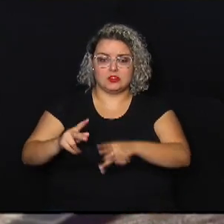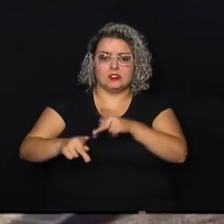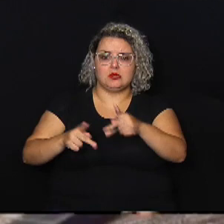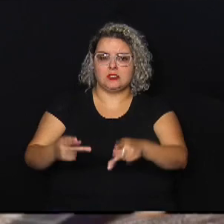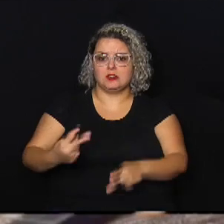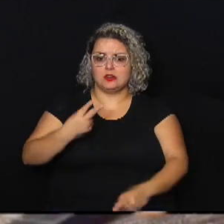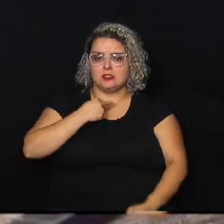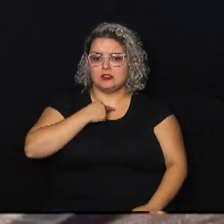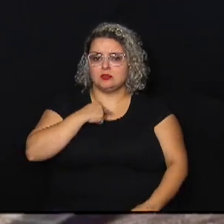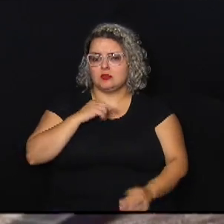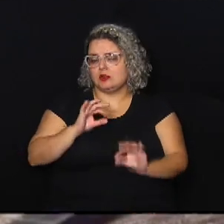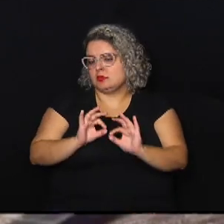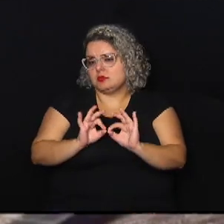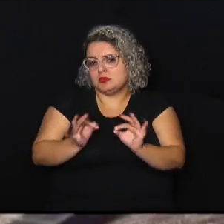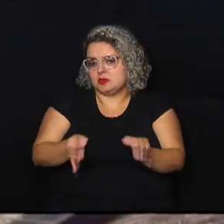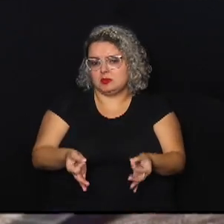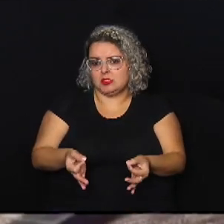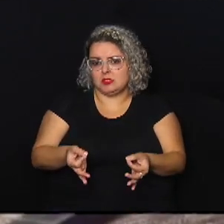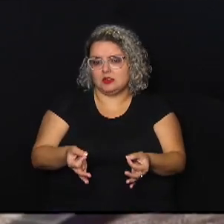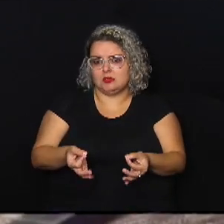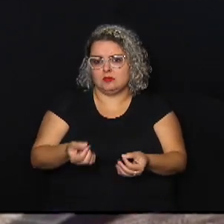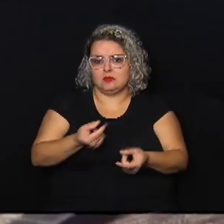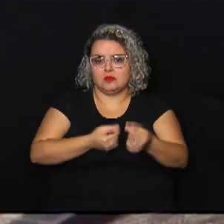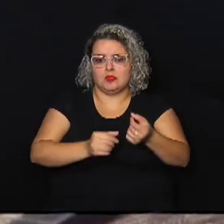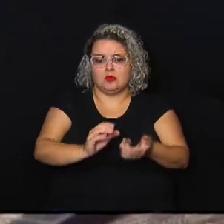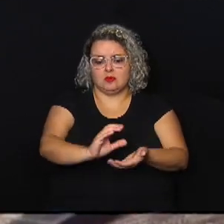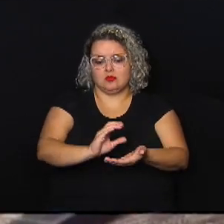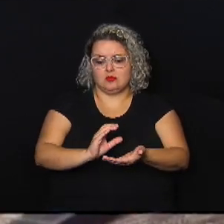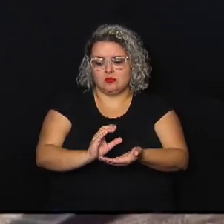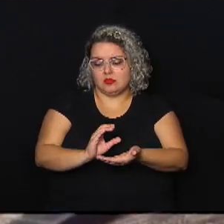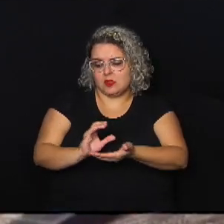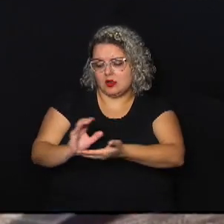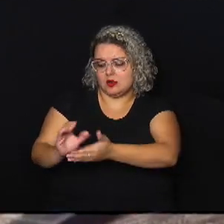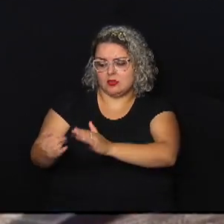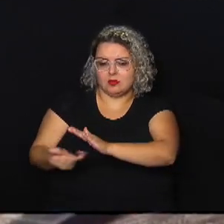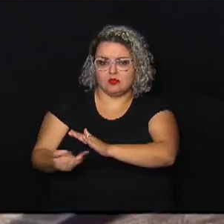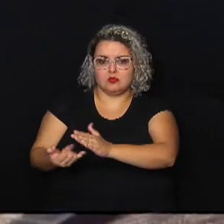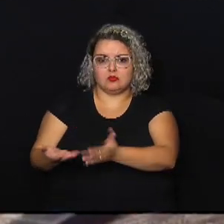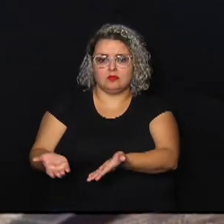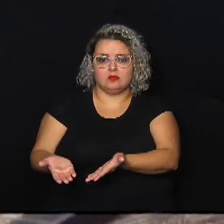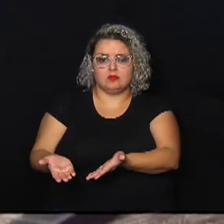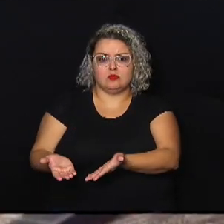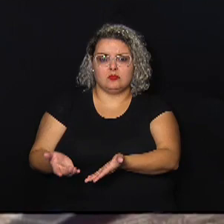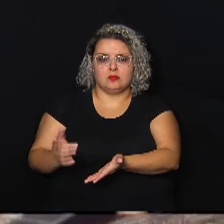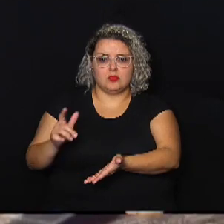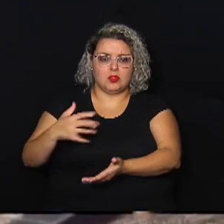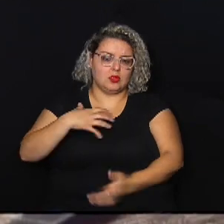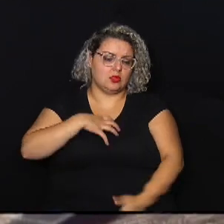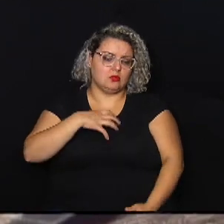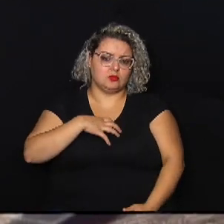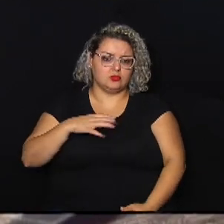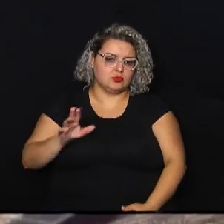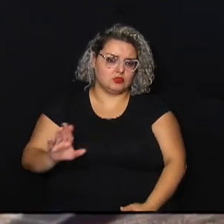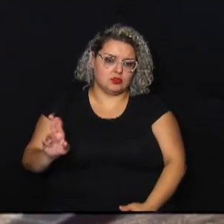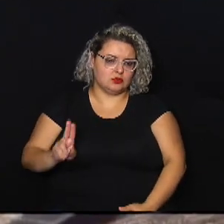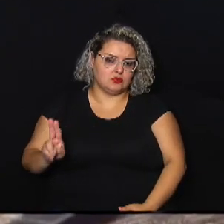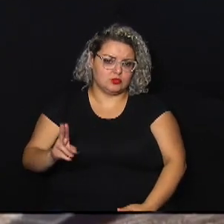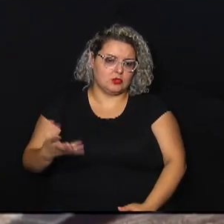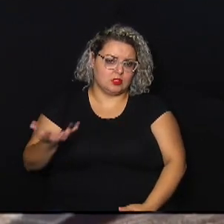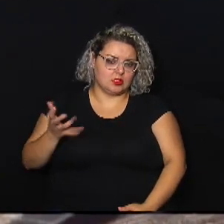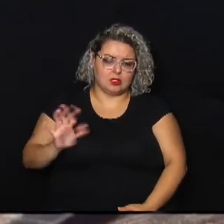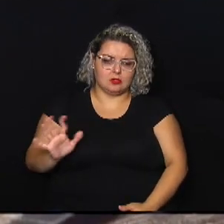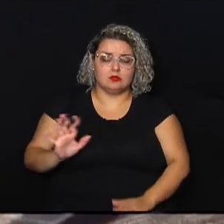e simplesmente, passar um montante, passar um valor para uma entidade e ela vá usar da forma que ela queira. Não, existe